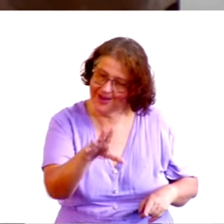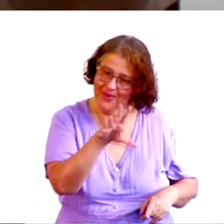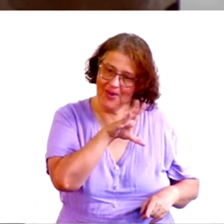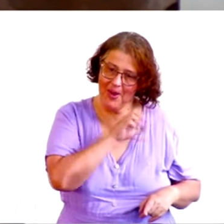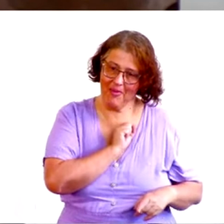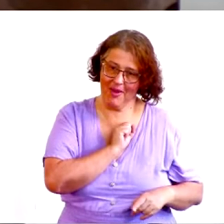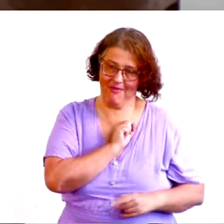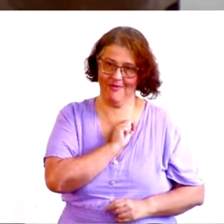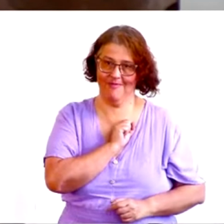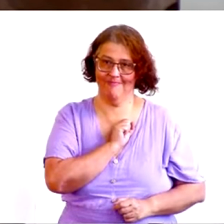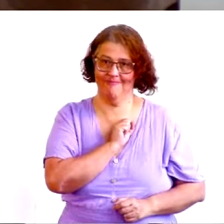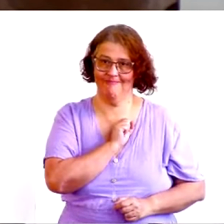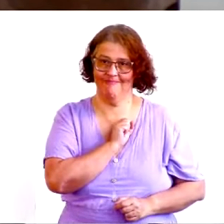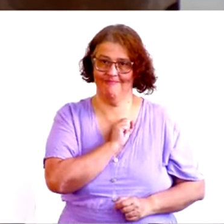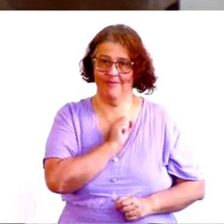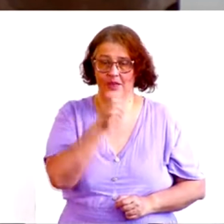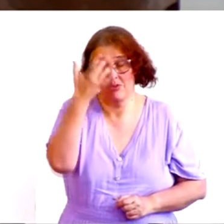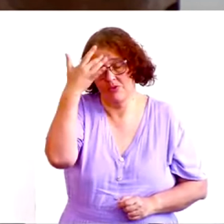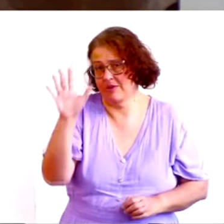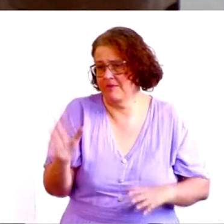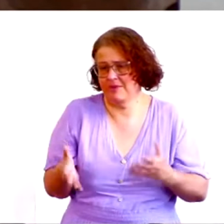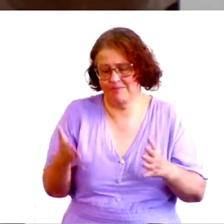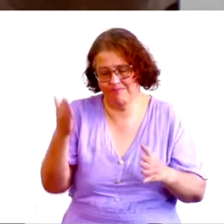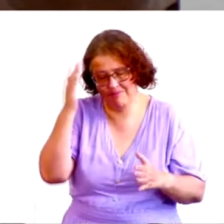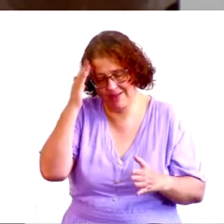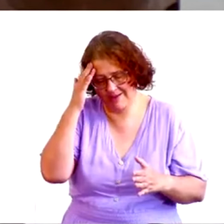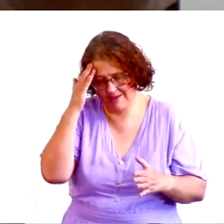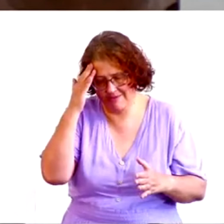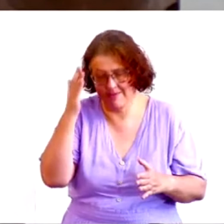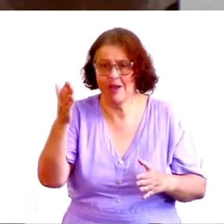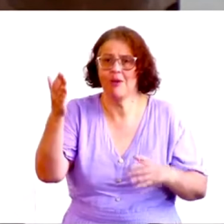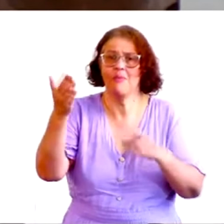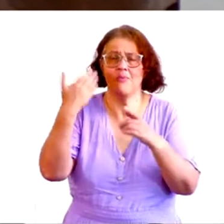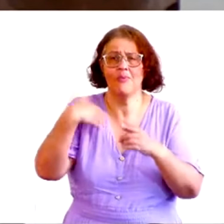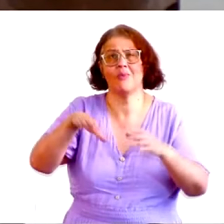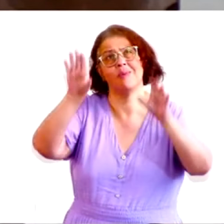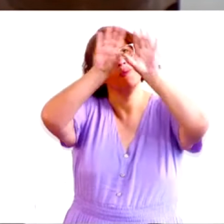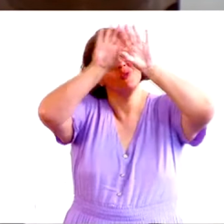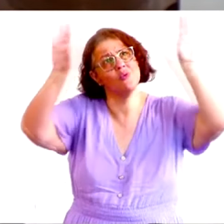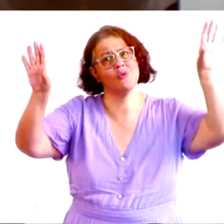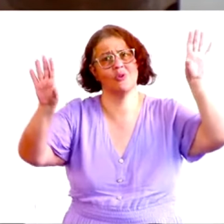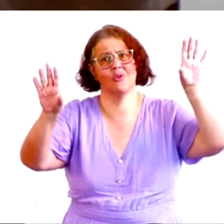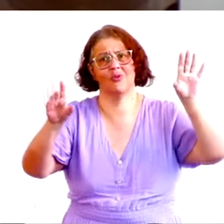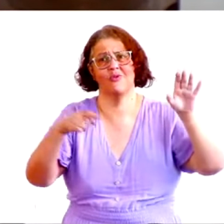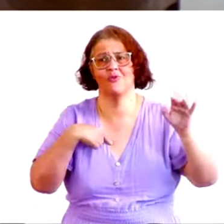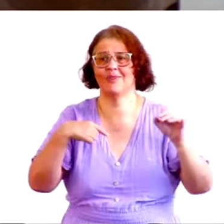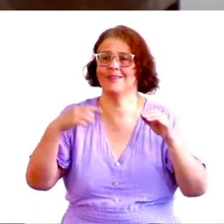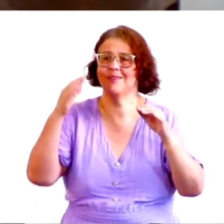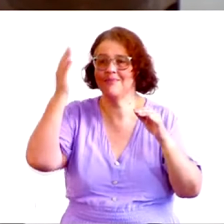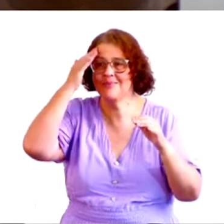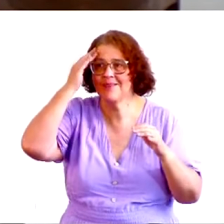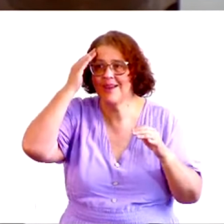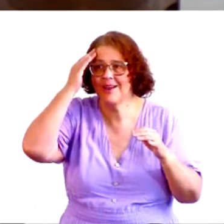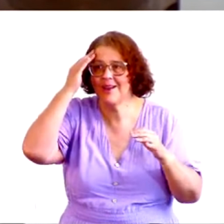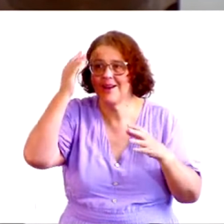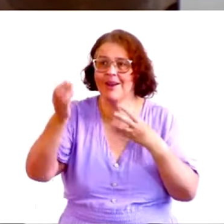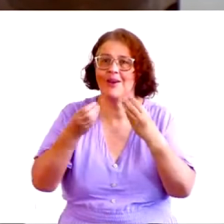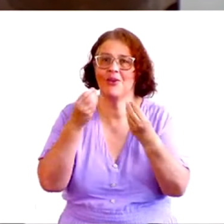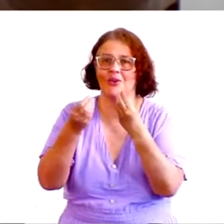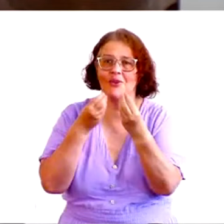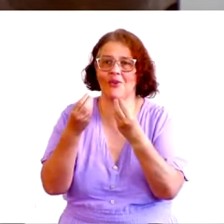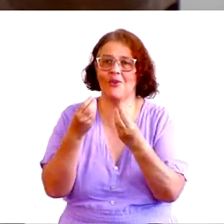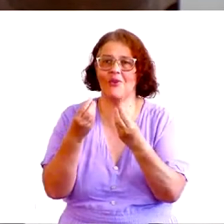muito isso mas se você pensar no céu se você contemplar as grandiosidades do céu se você contemplar